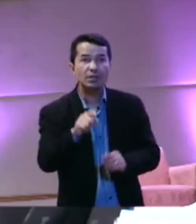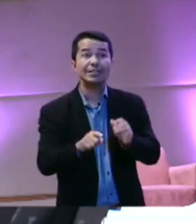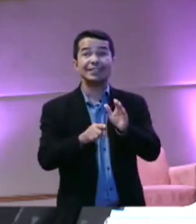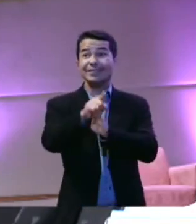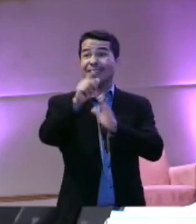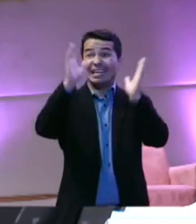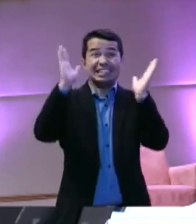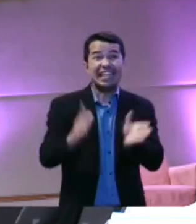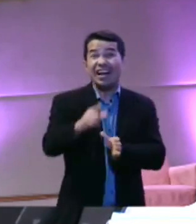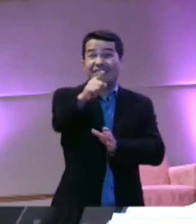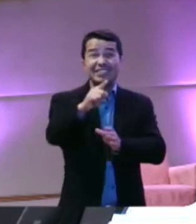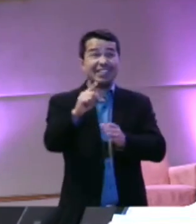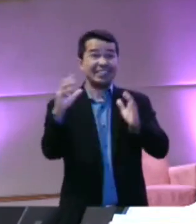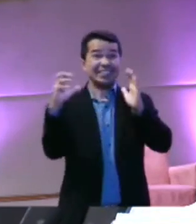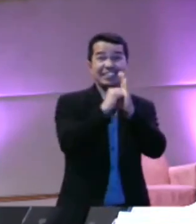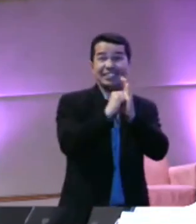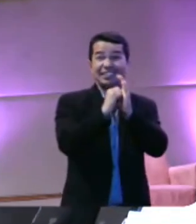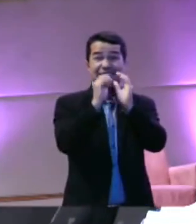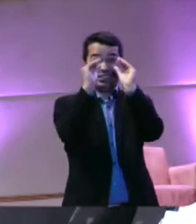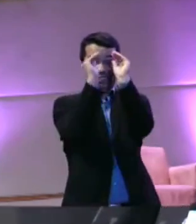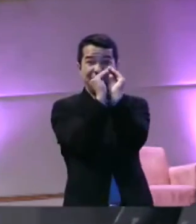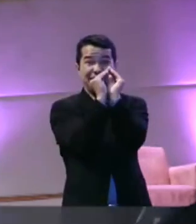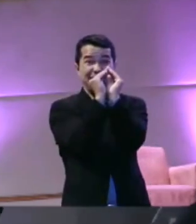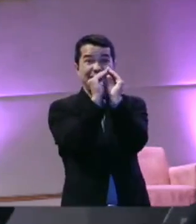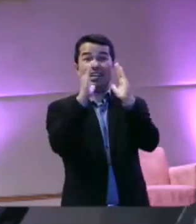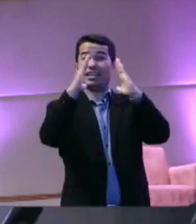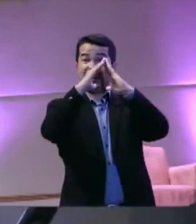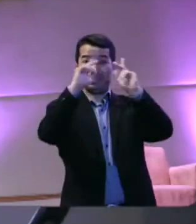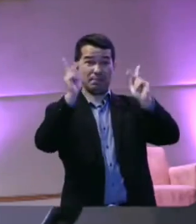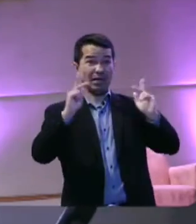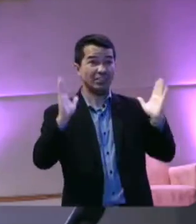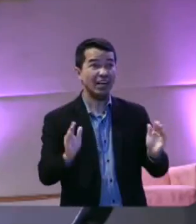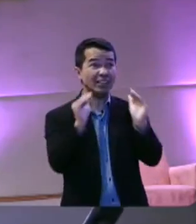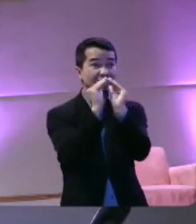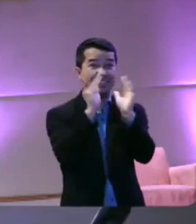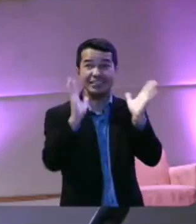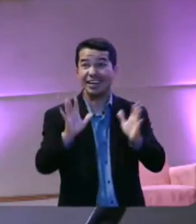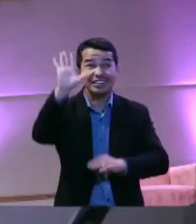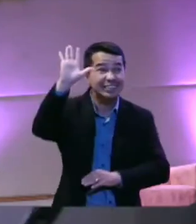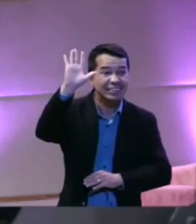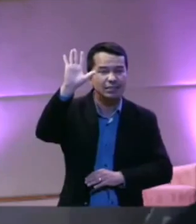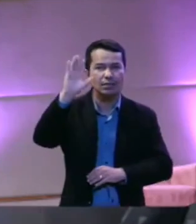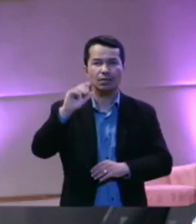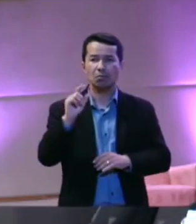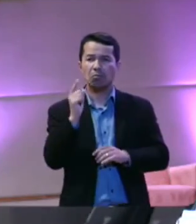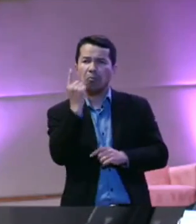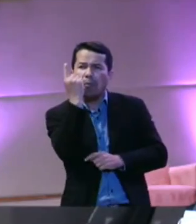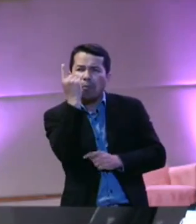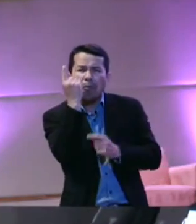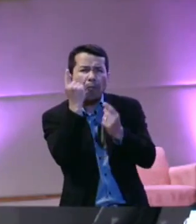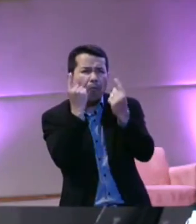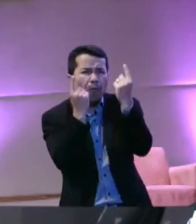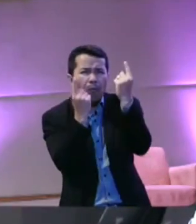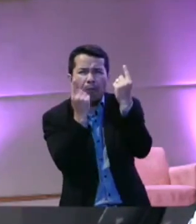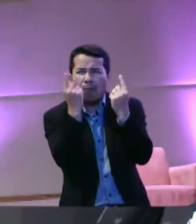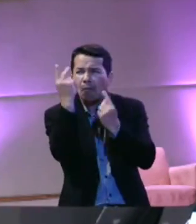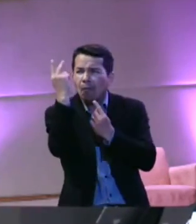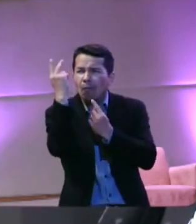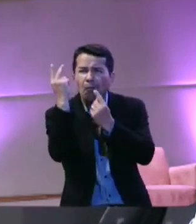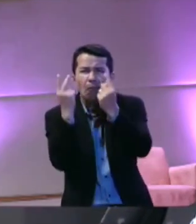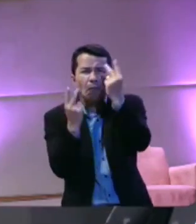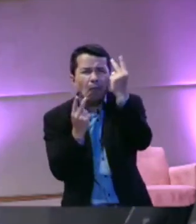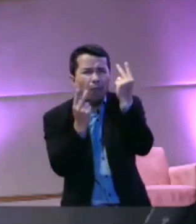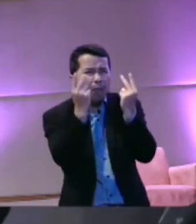poucas pessoas tinham se mobilizado para participar do Casa de Paz, que acontece daqui uma semana. Esse é um